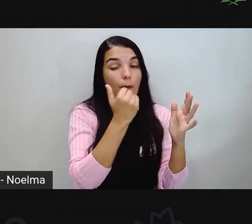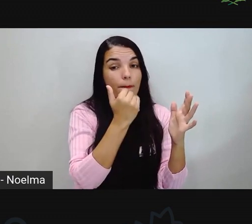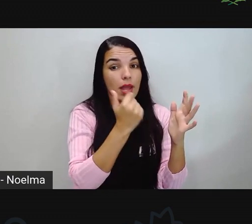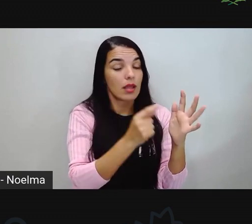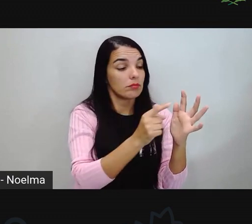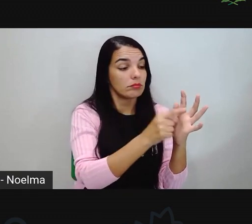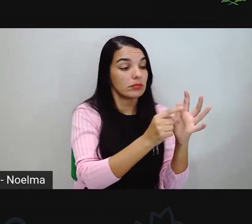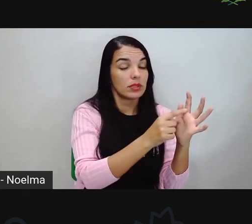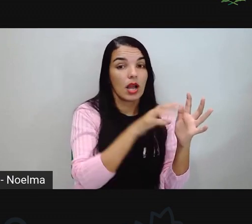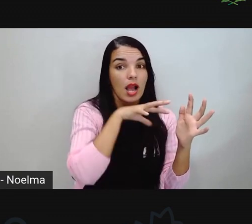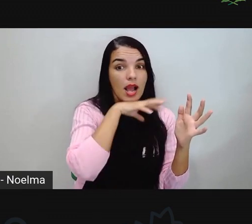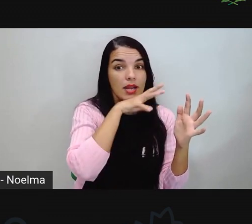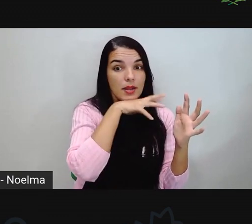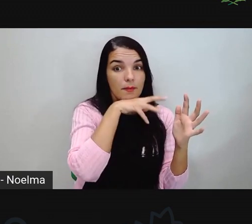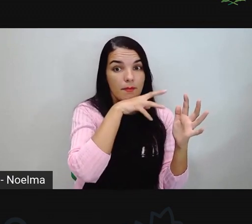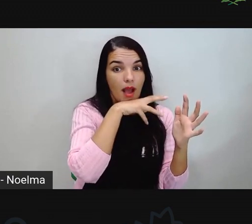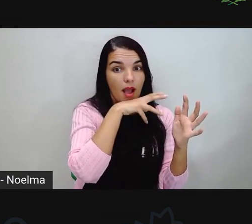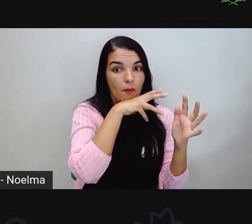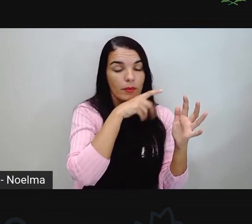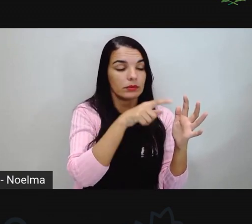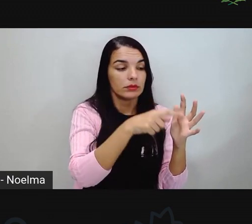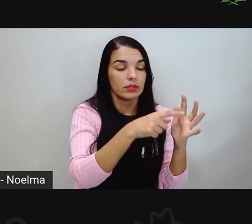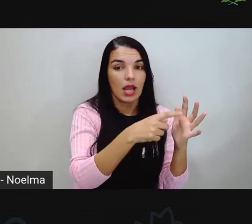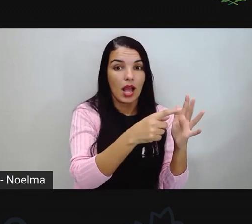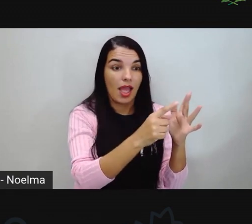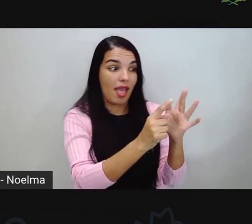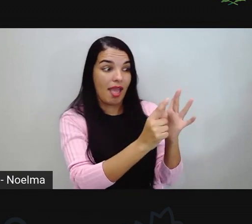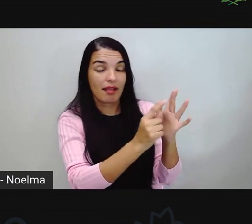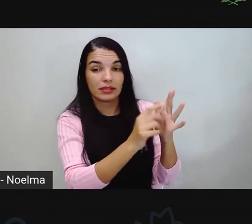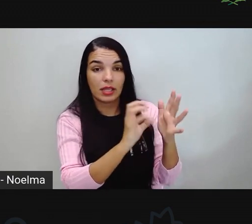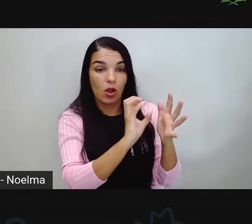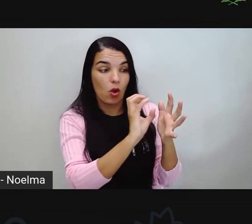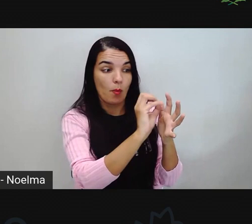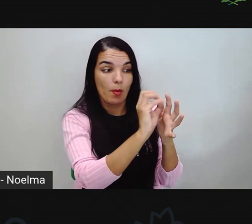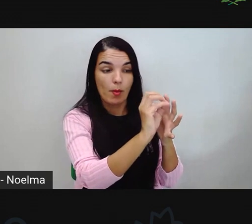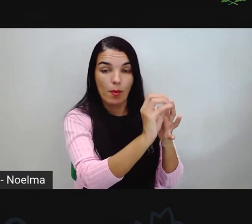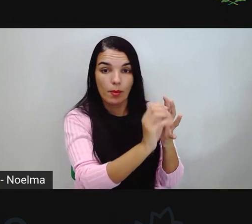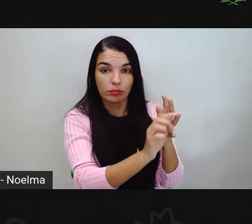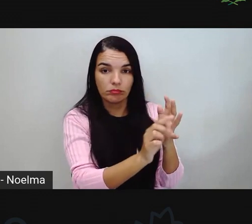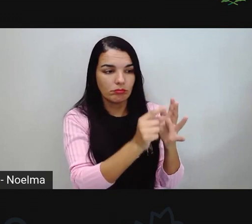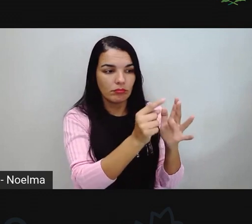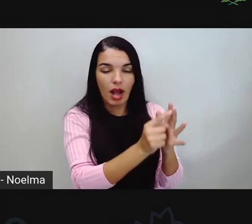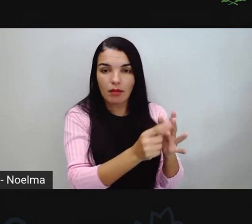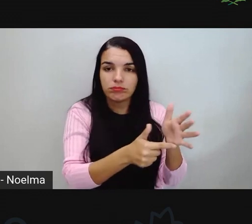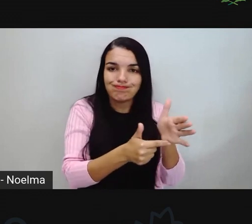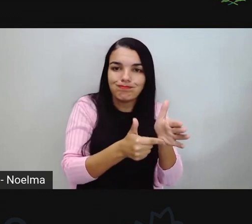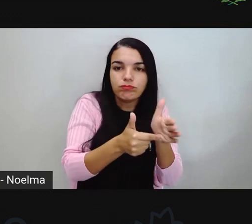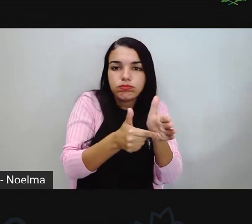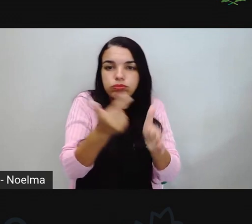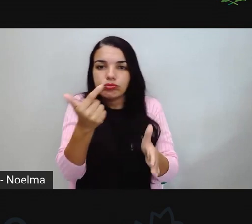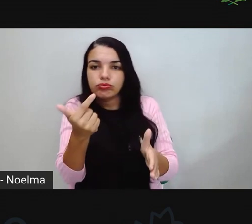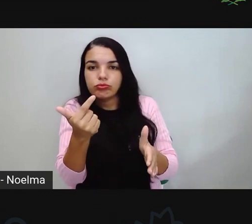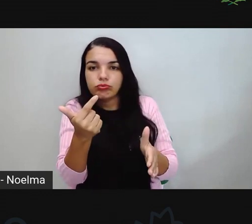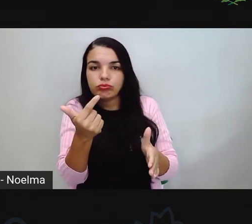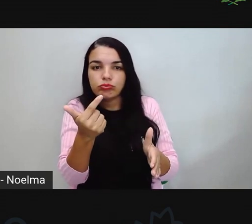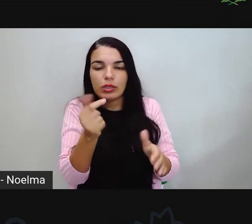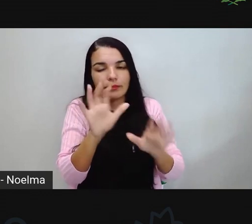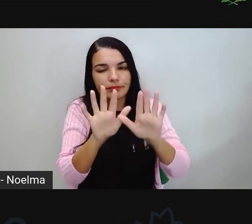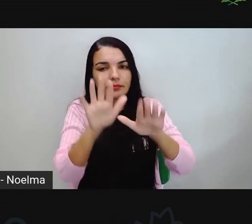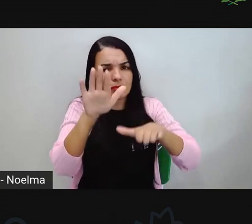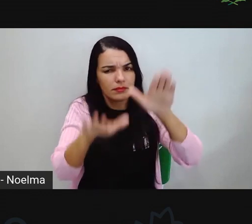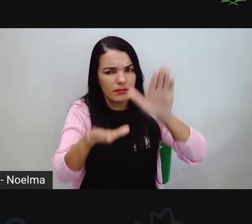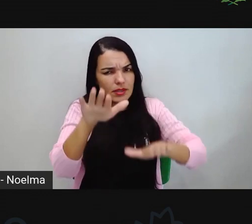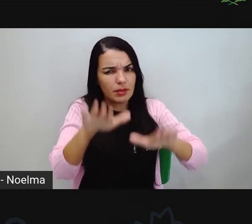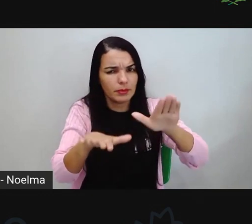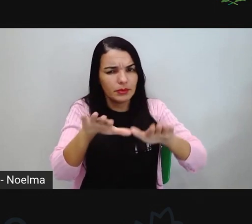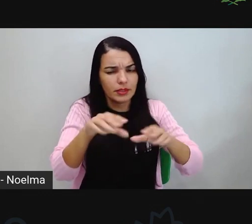animal carnívoro, por exemplo, né? E é carnívoro, seria o. Isso vai depender